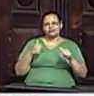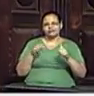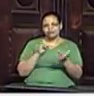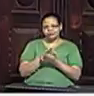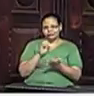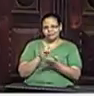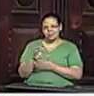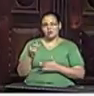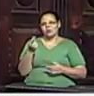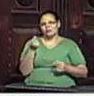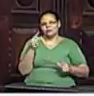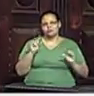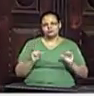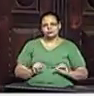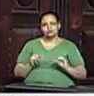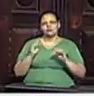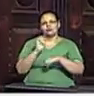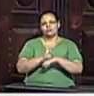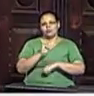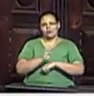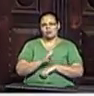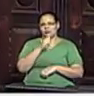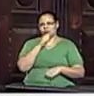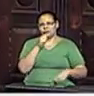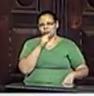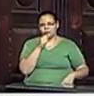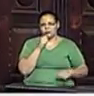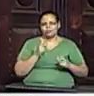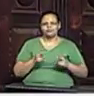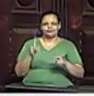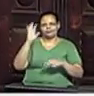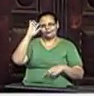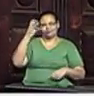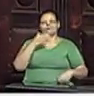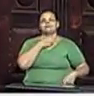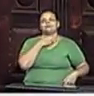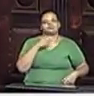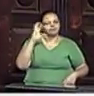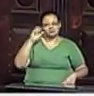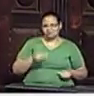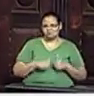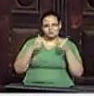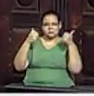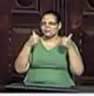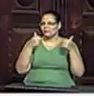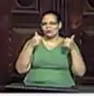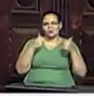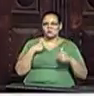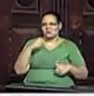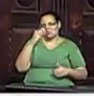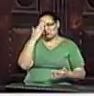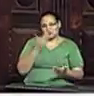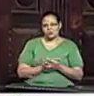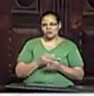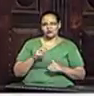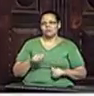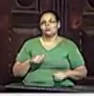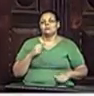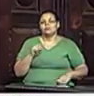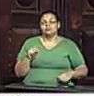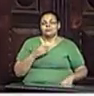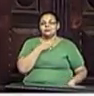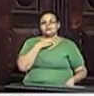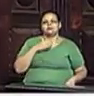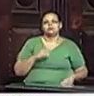queda de renda e o Estado sem conseguir sair da crise, porque eu não acredito que haja uma saída da crise sem a retomada do